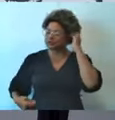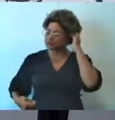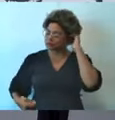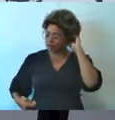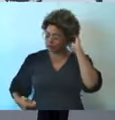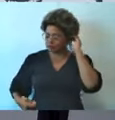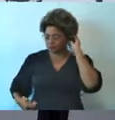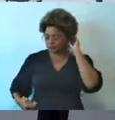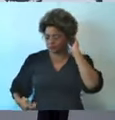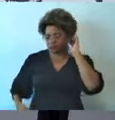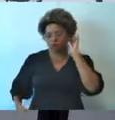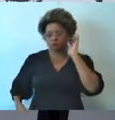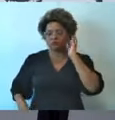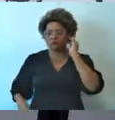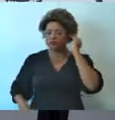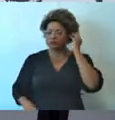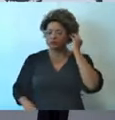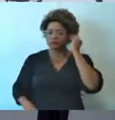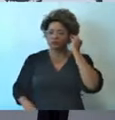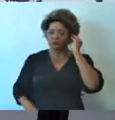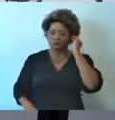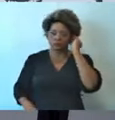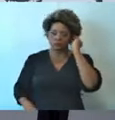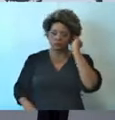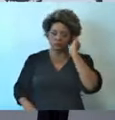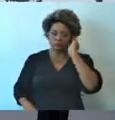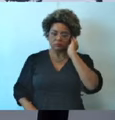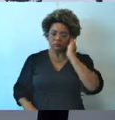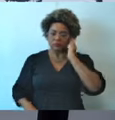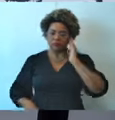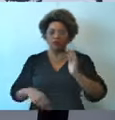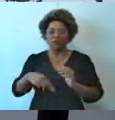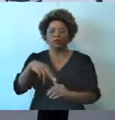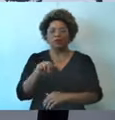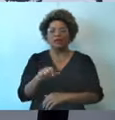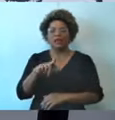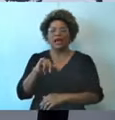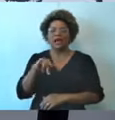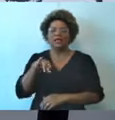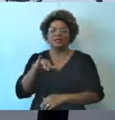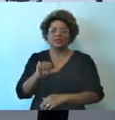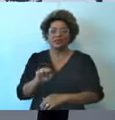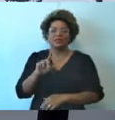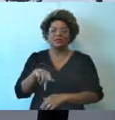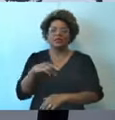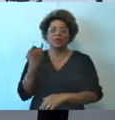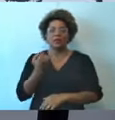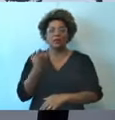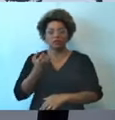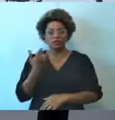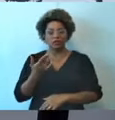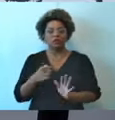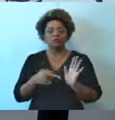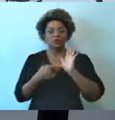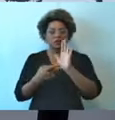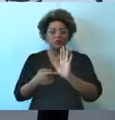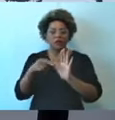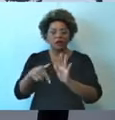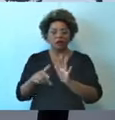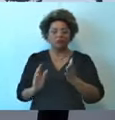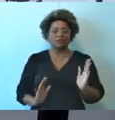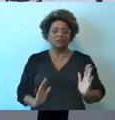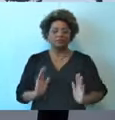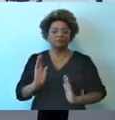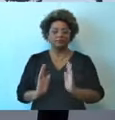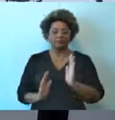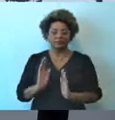Fiz um meio de campo com o pessoal aqui do Niners, que eu acho importantíssimo, né, Braulio, a gente trazer para esse momento aqui quem está vivendo mesmo, né, ali